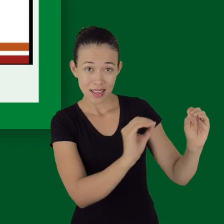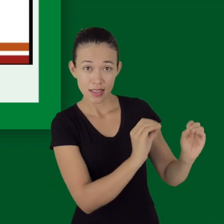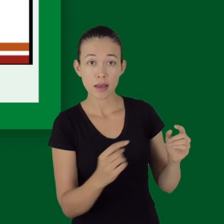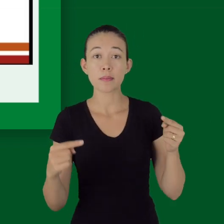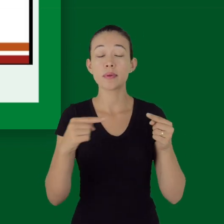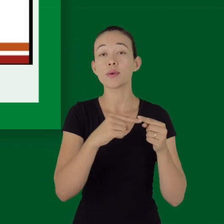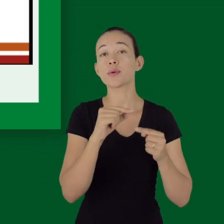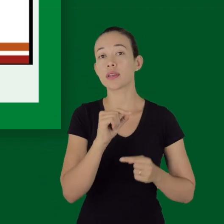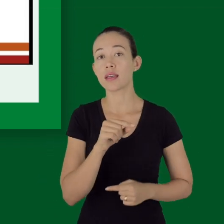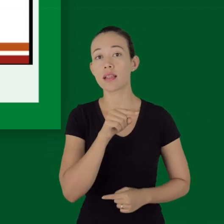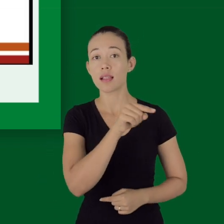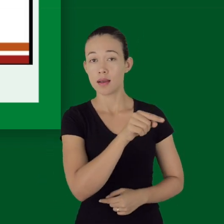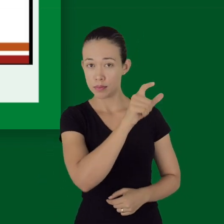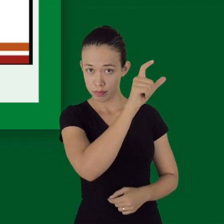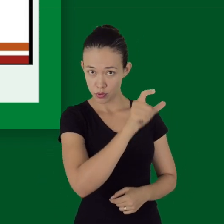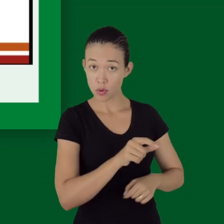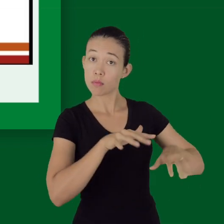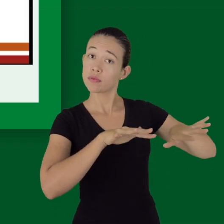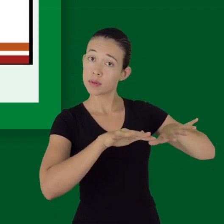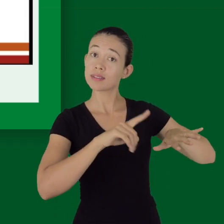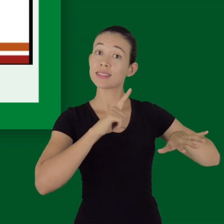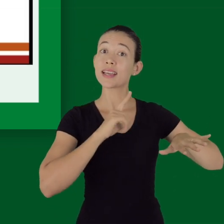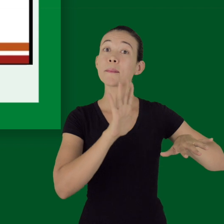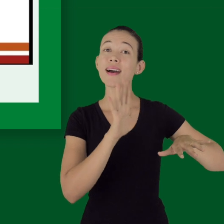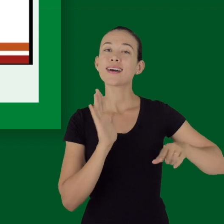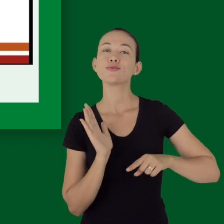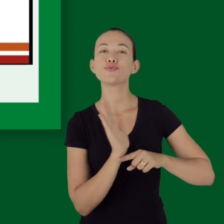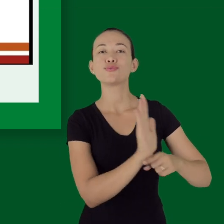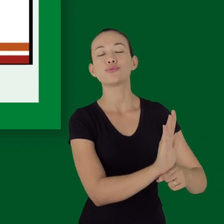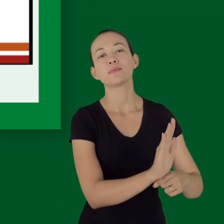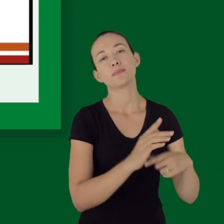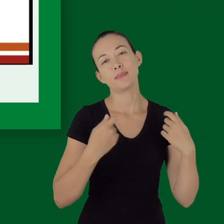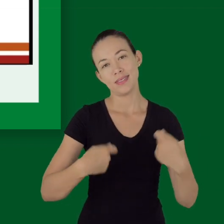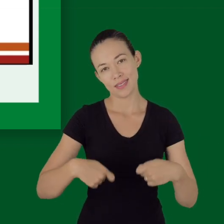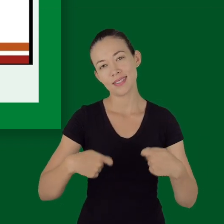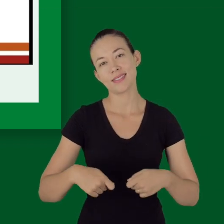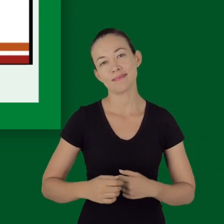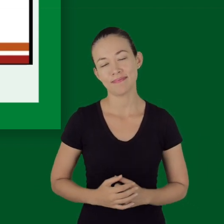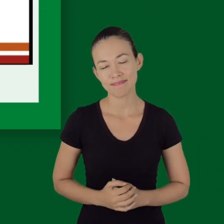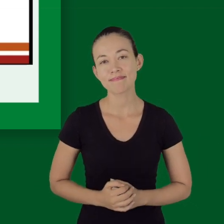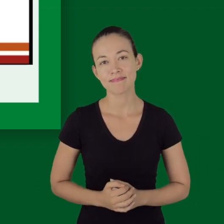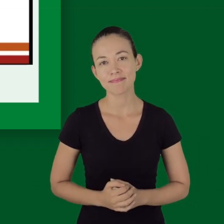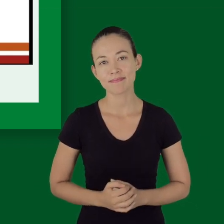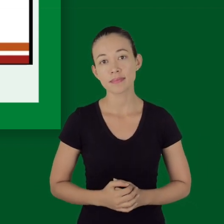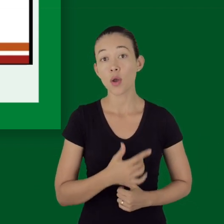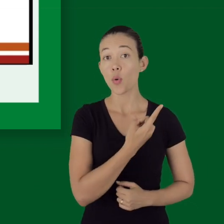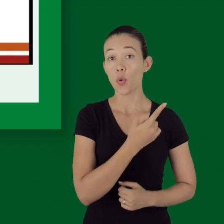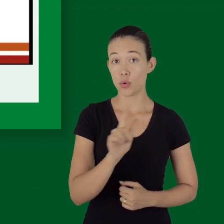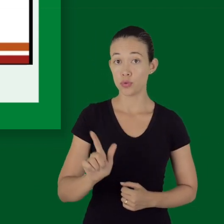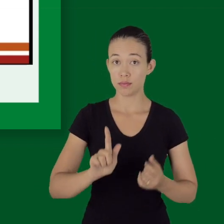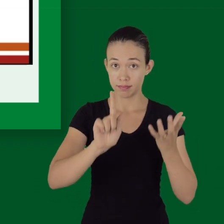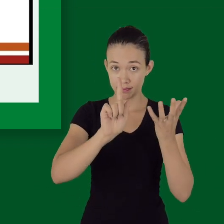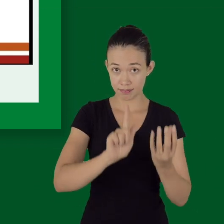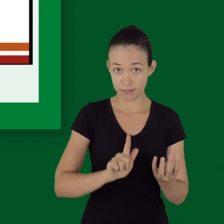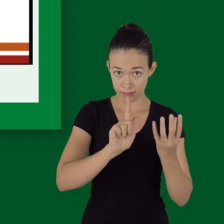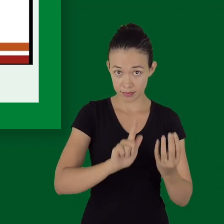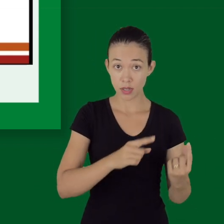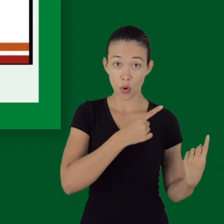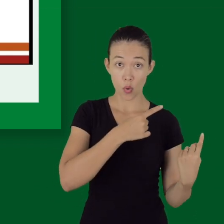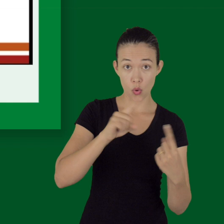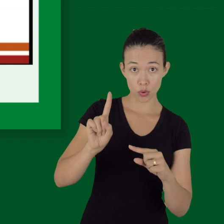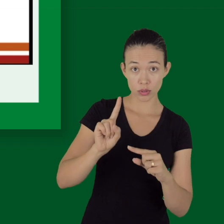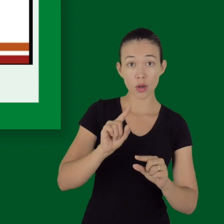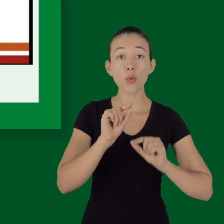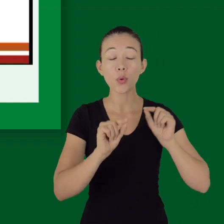contra a gravidade, no momento em que eu faço, ele movimenta sozinho, ele mesmo